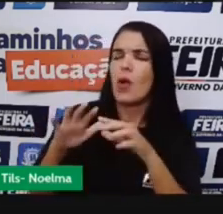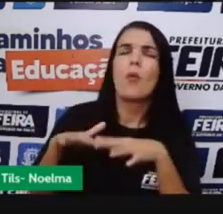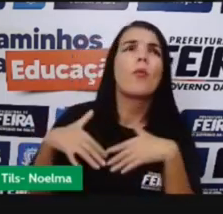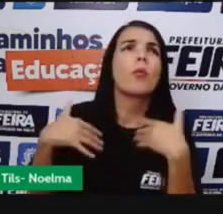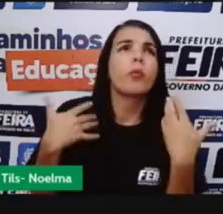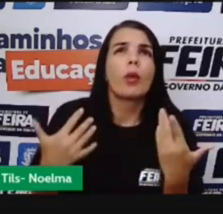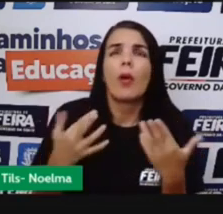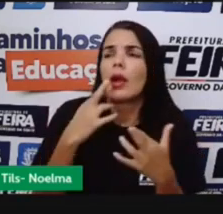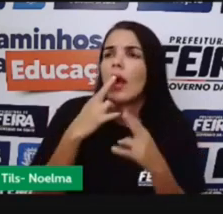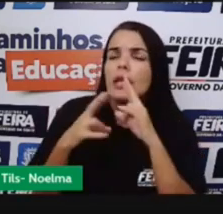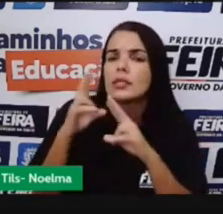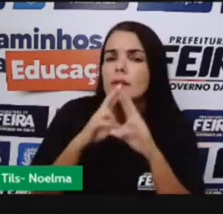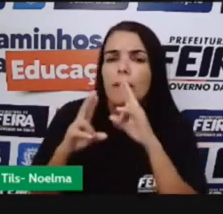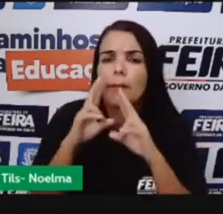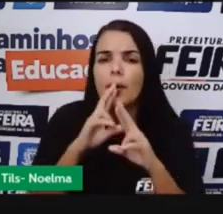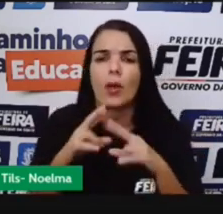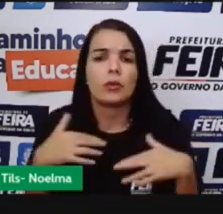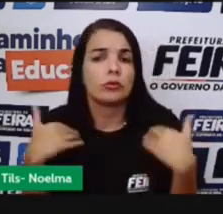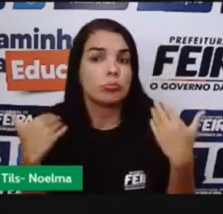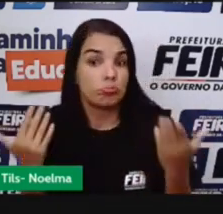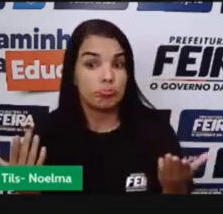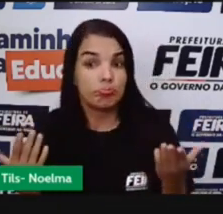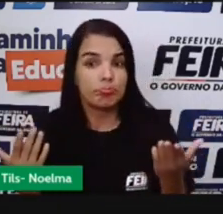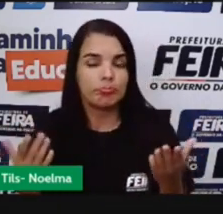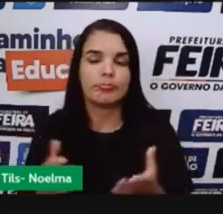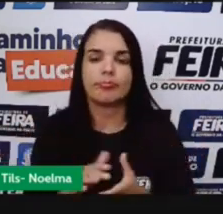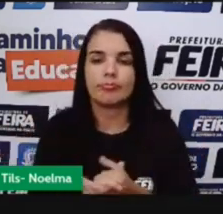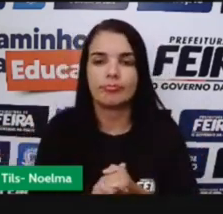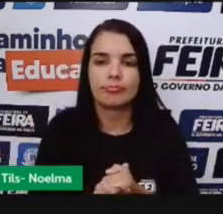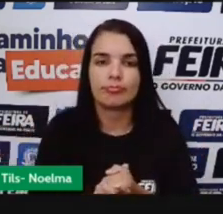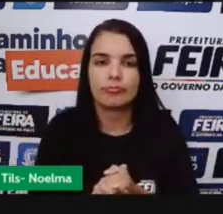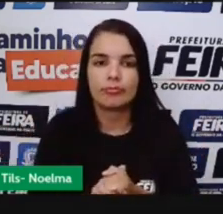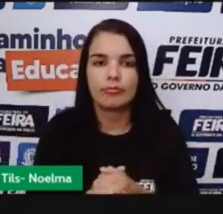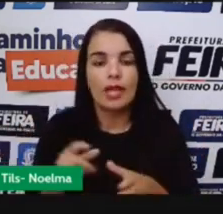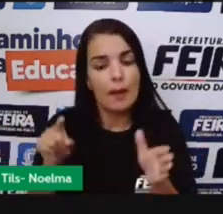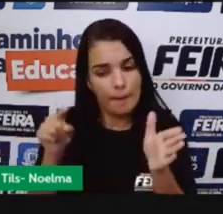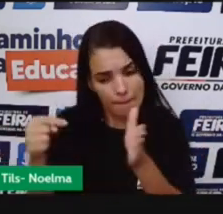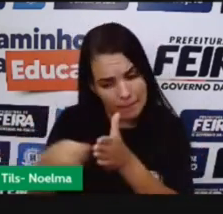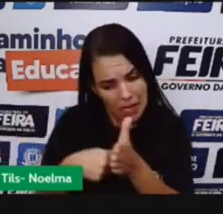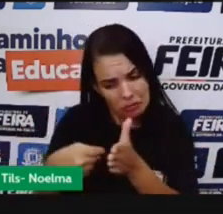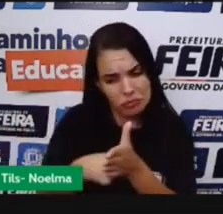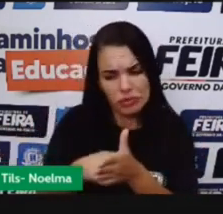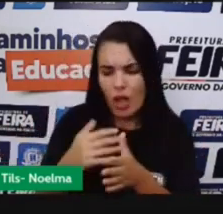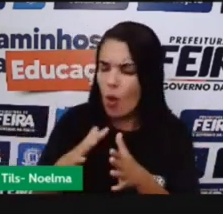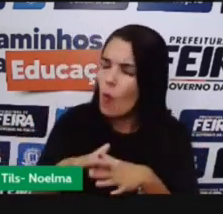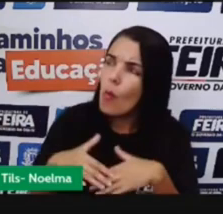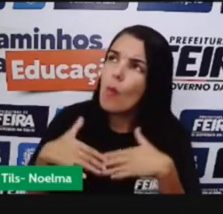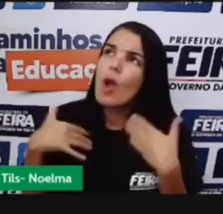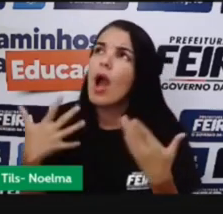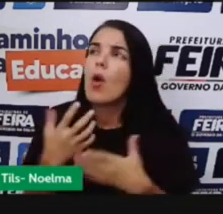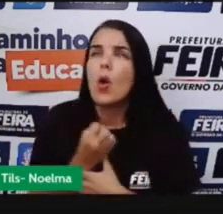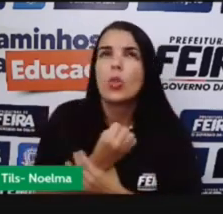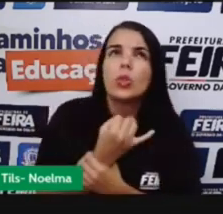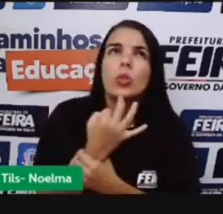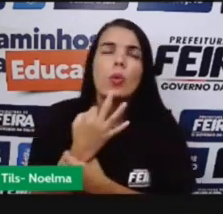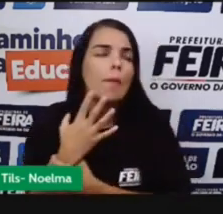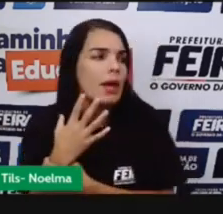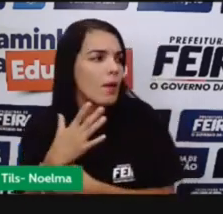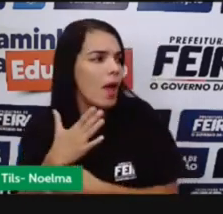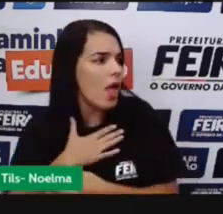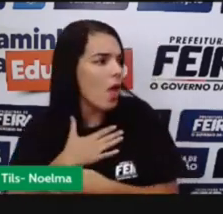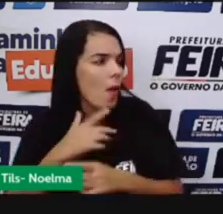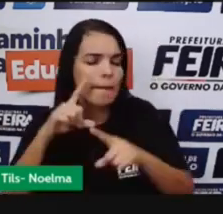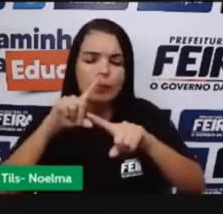será a resposta aí dessa divisão? Pergunte a si mesmo. Qual número que multiplicado